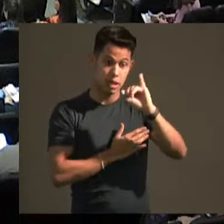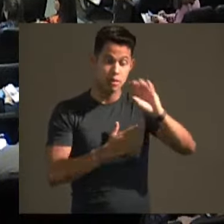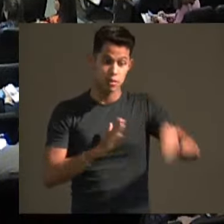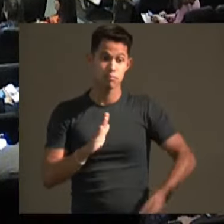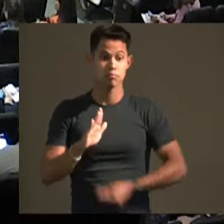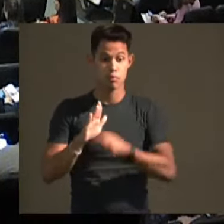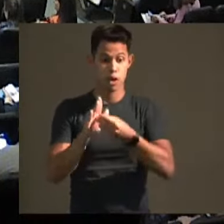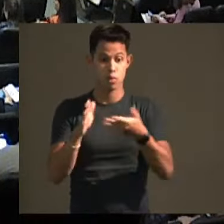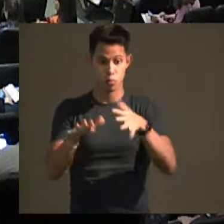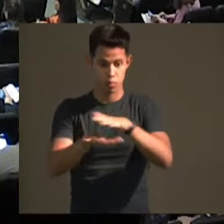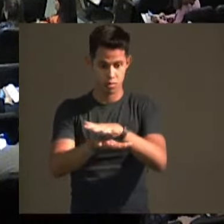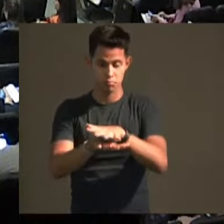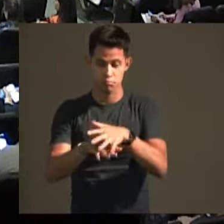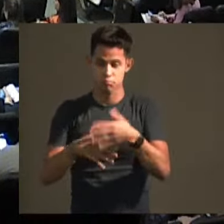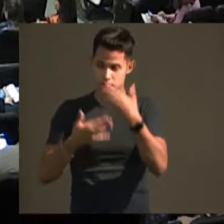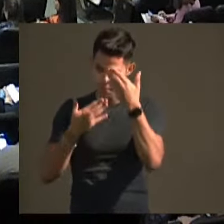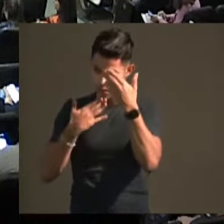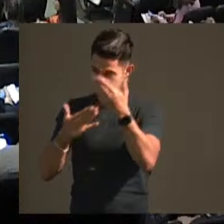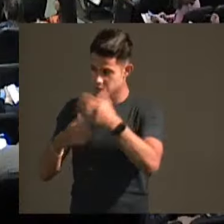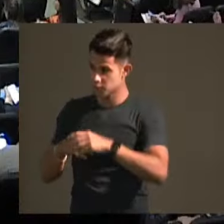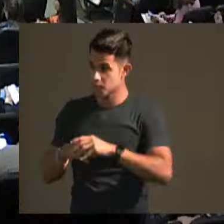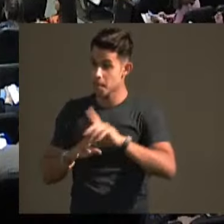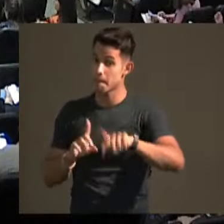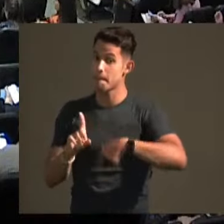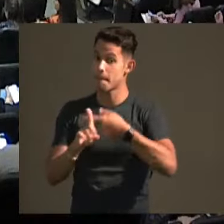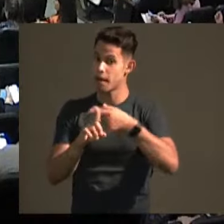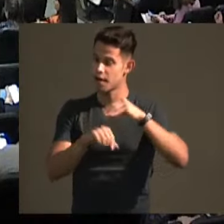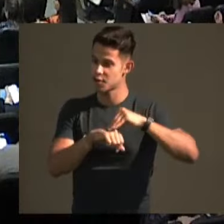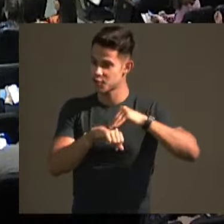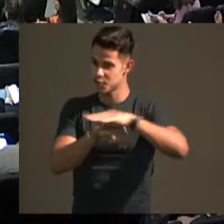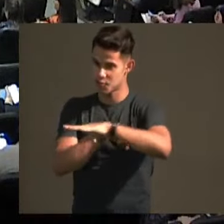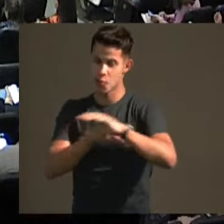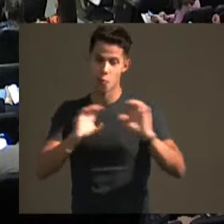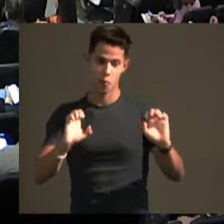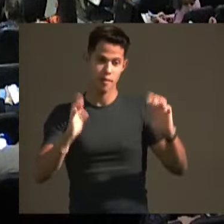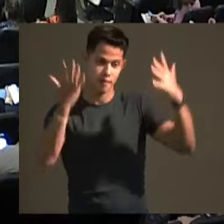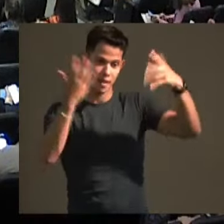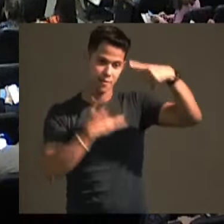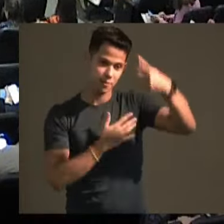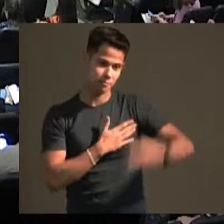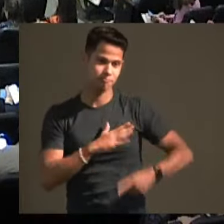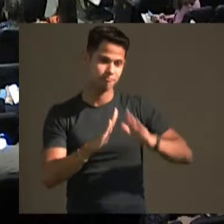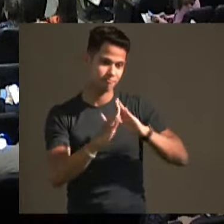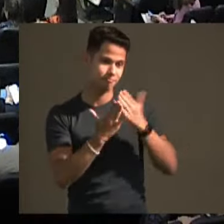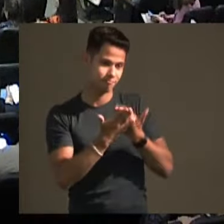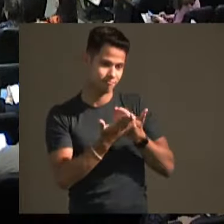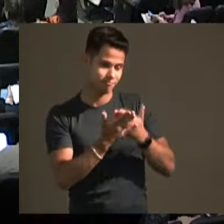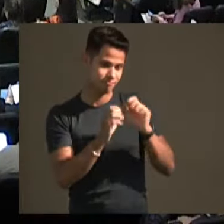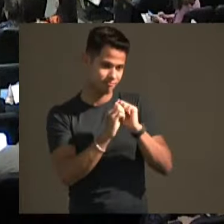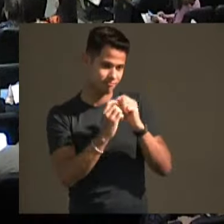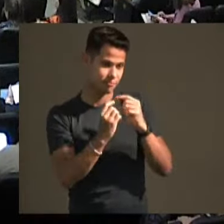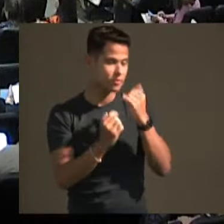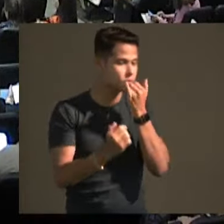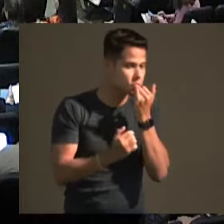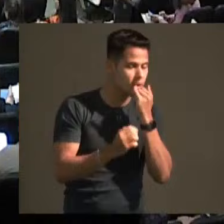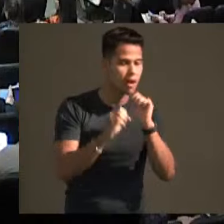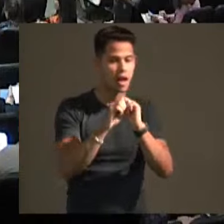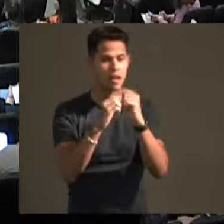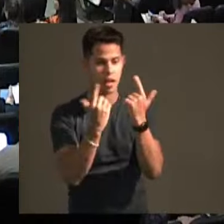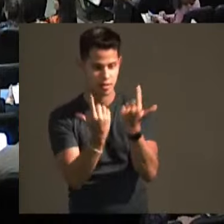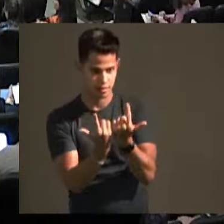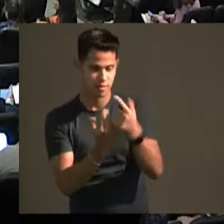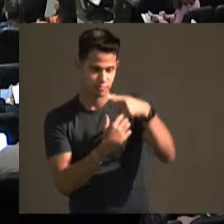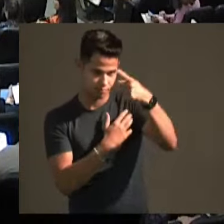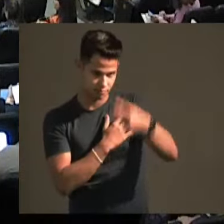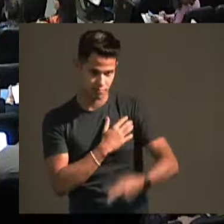Obrigado. E sugiro que, já que o evento é aqui na Alesc, ele é a Alesc